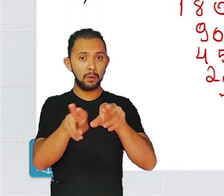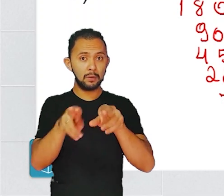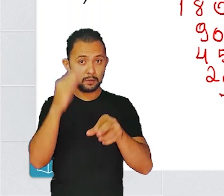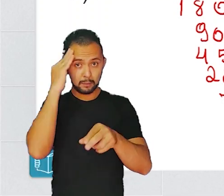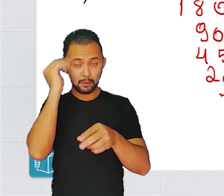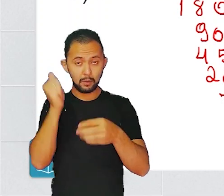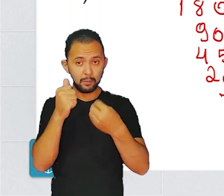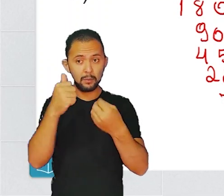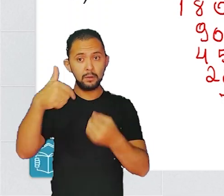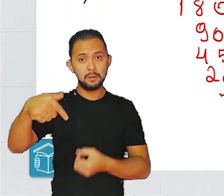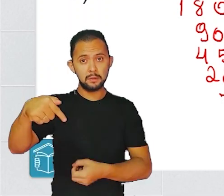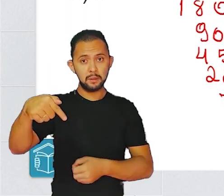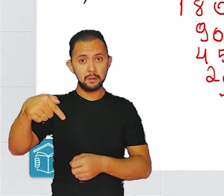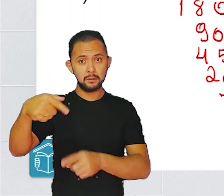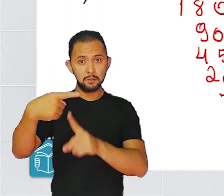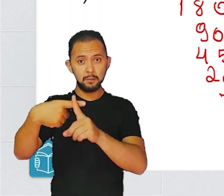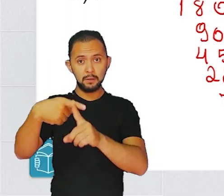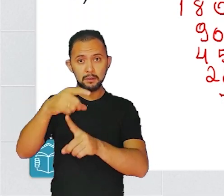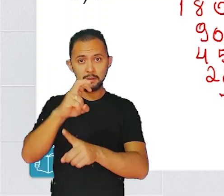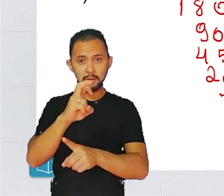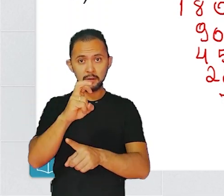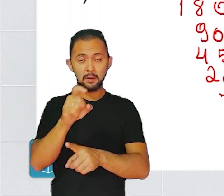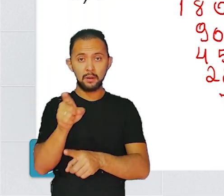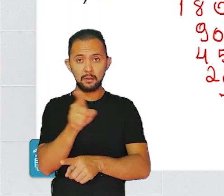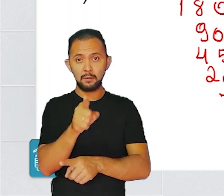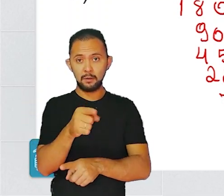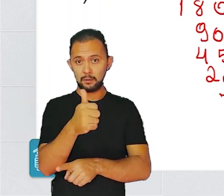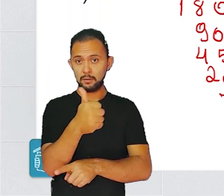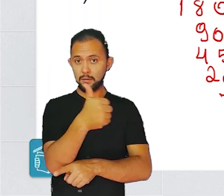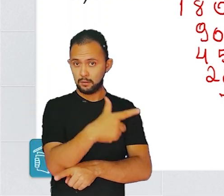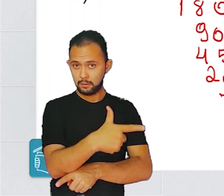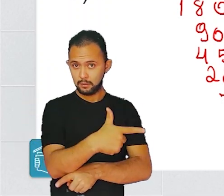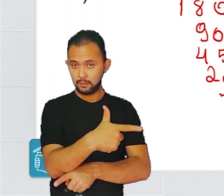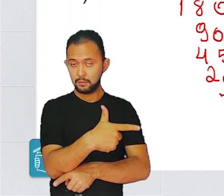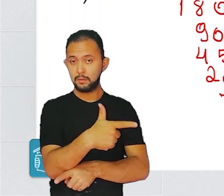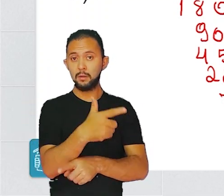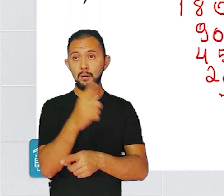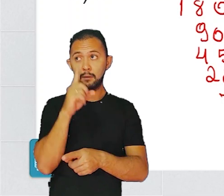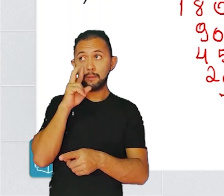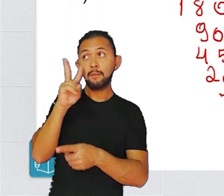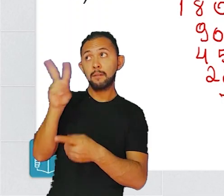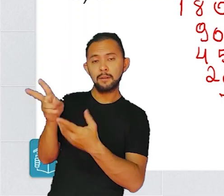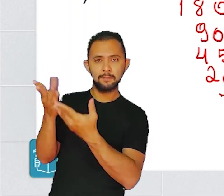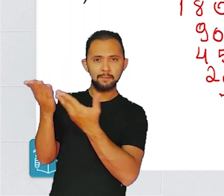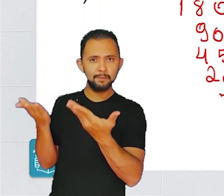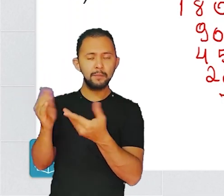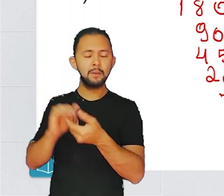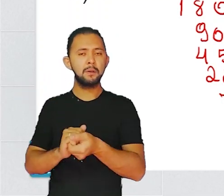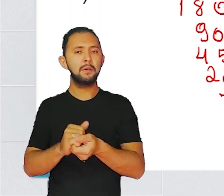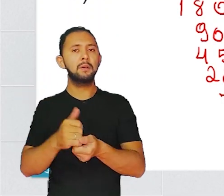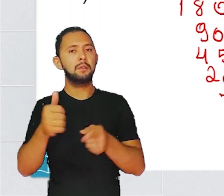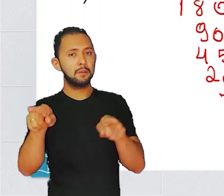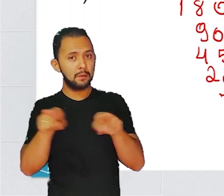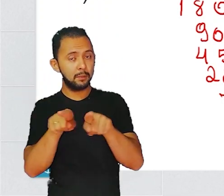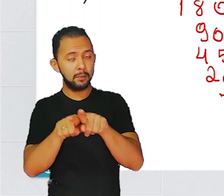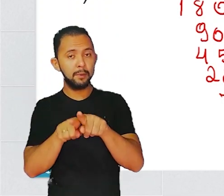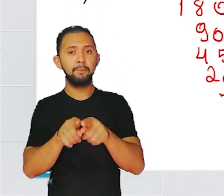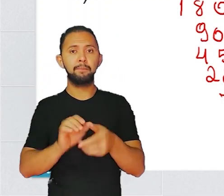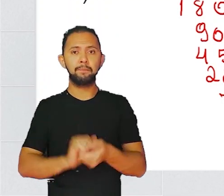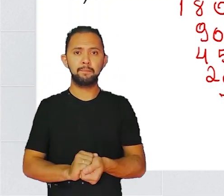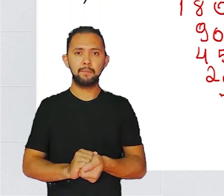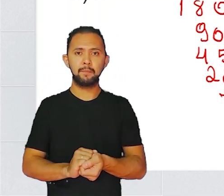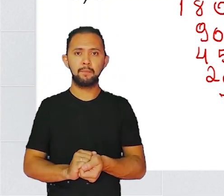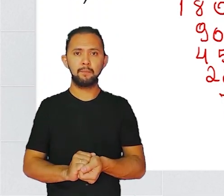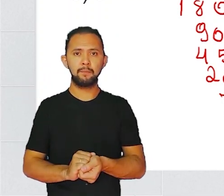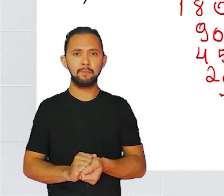5 é igual a 12. 12 é um múltiplo de 3? Sim. Então, 75 também. Então,